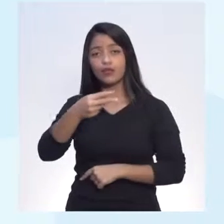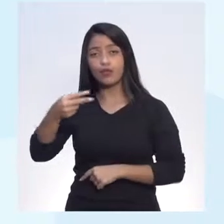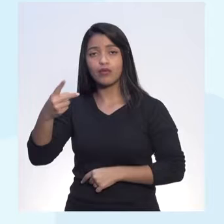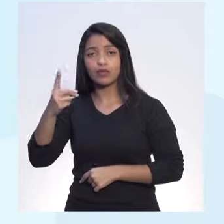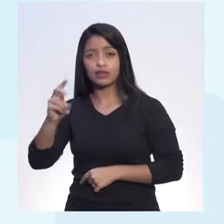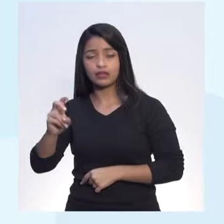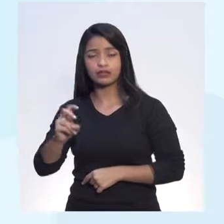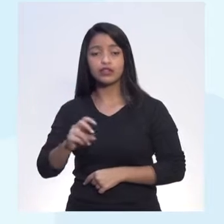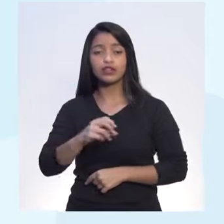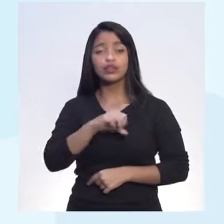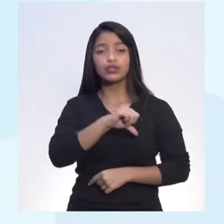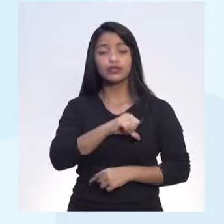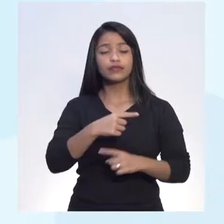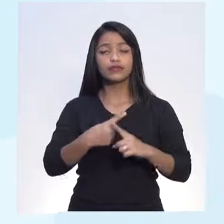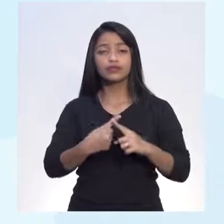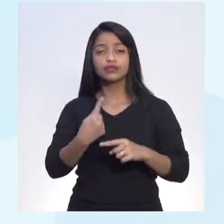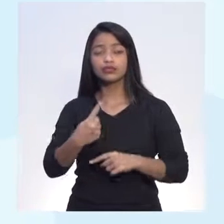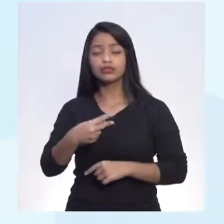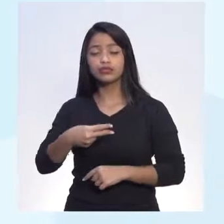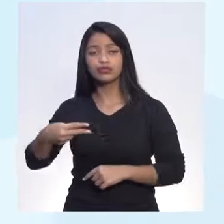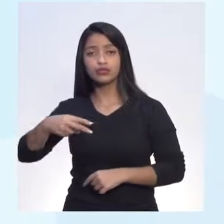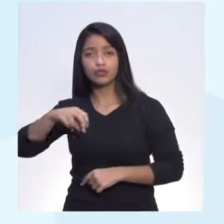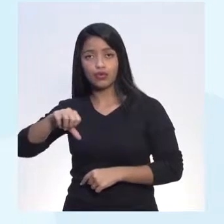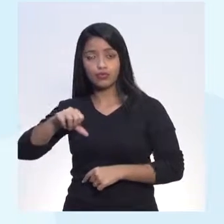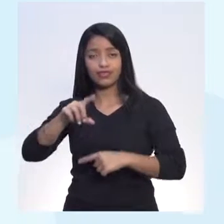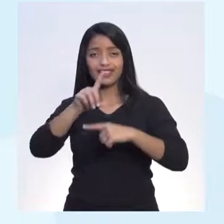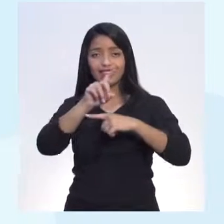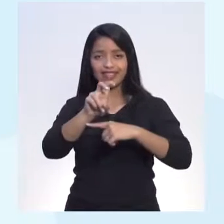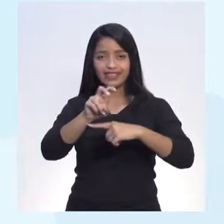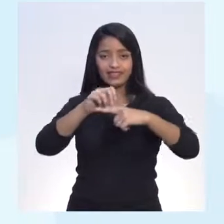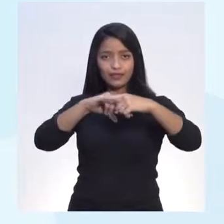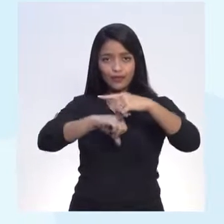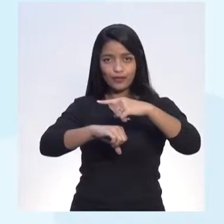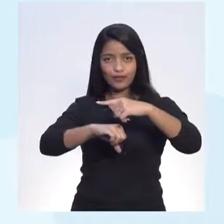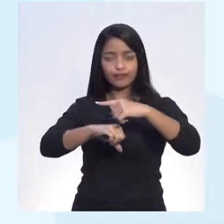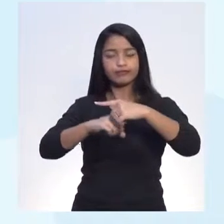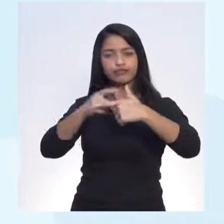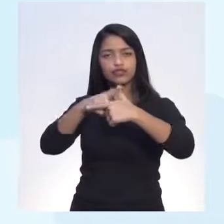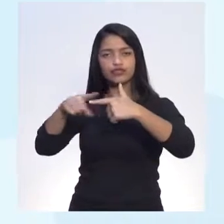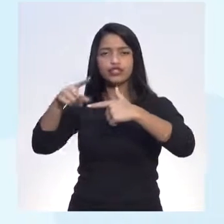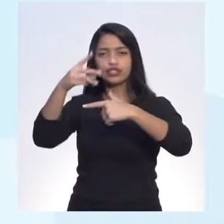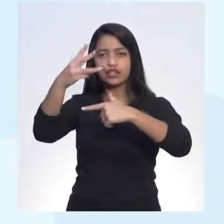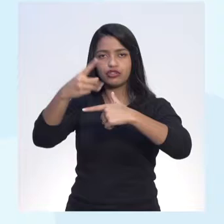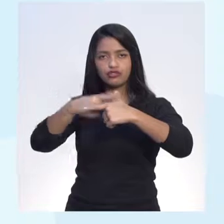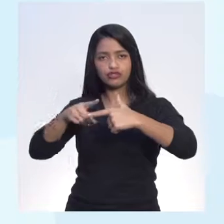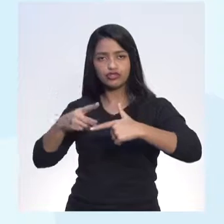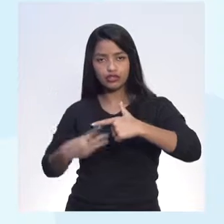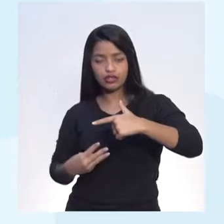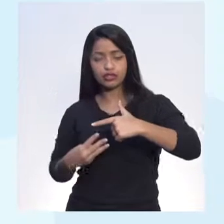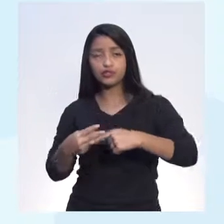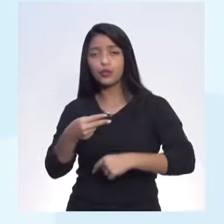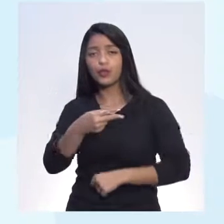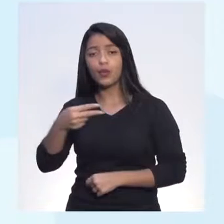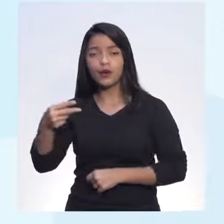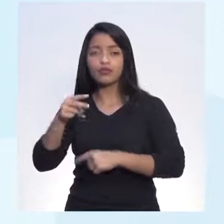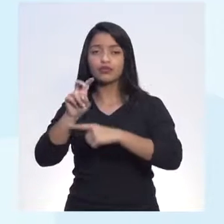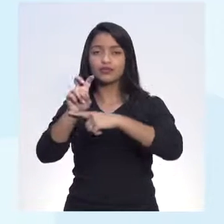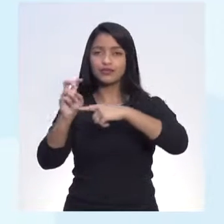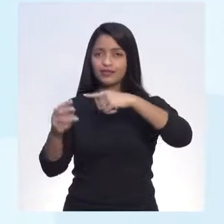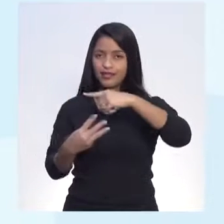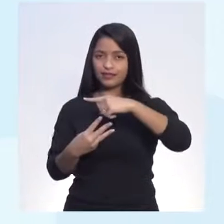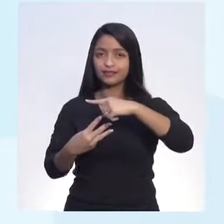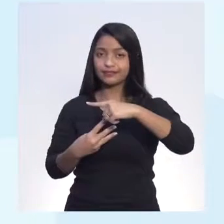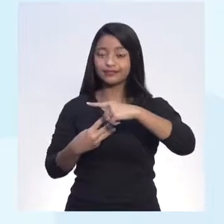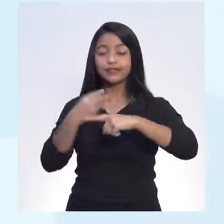eu encontro 9. E aí eu posso simplificar por 3, né? Encontro 5 terços, como colocaram na resposta. Vamos tentar escrever